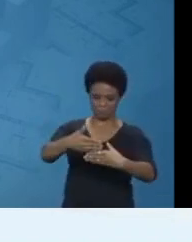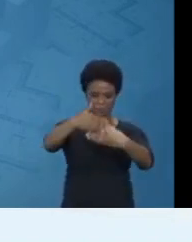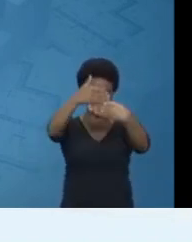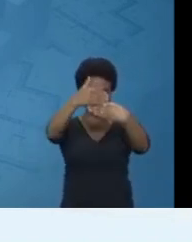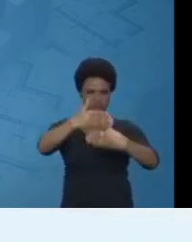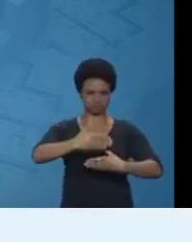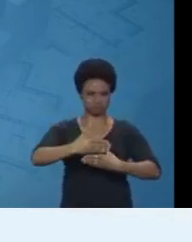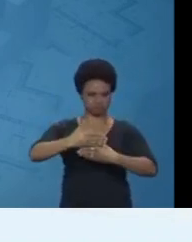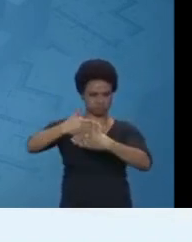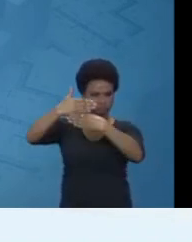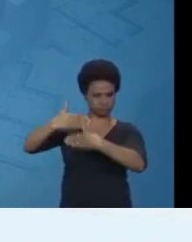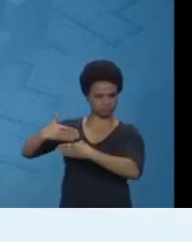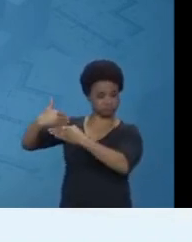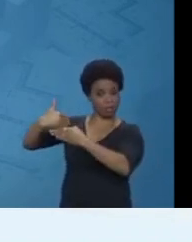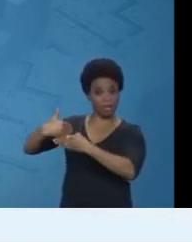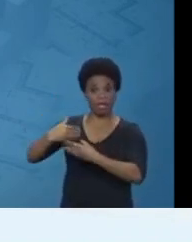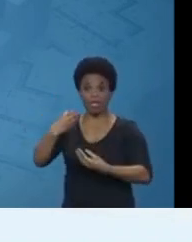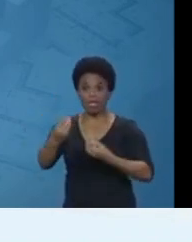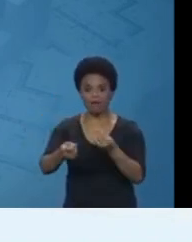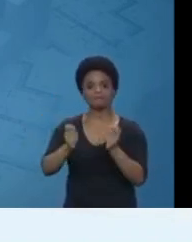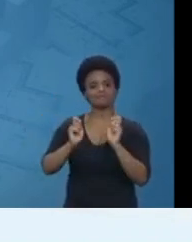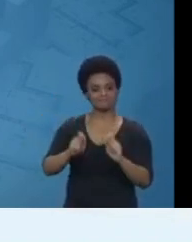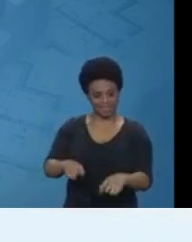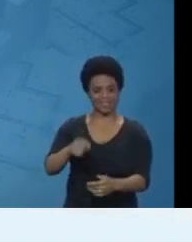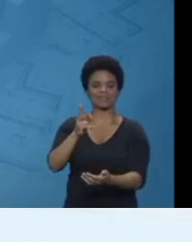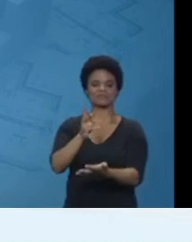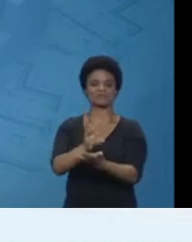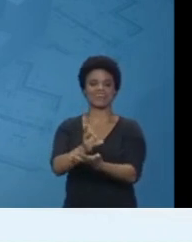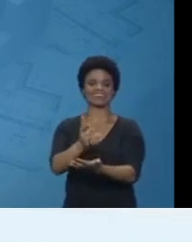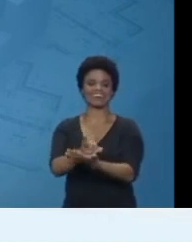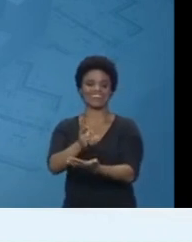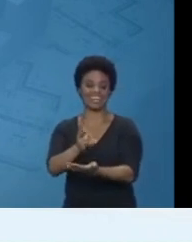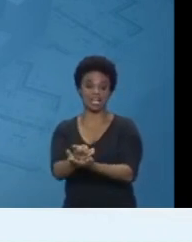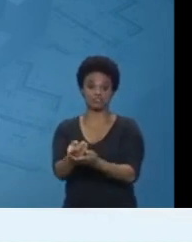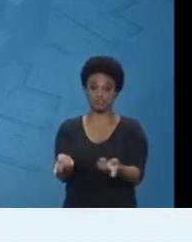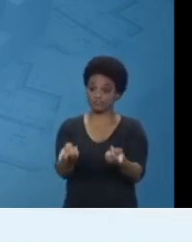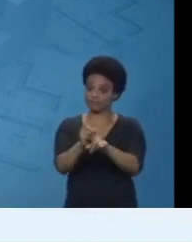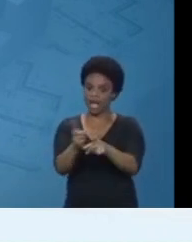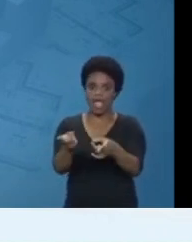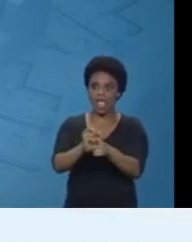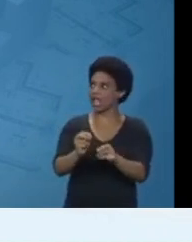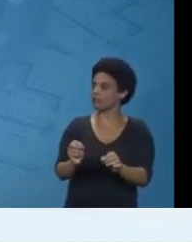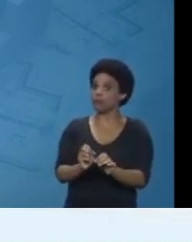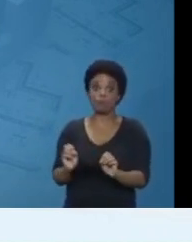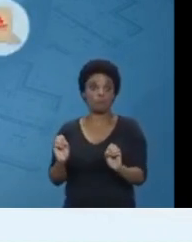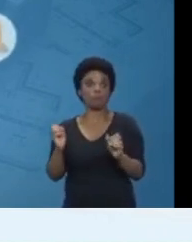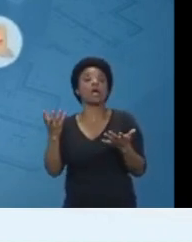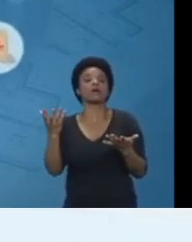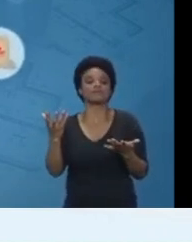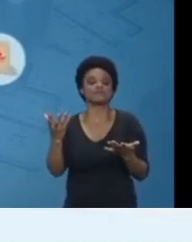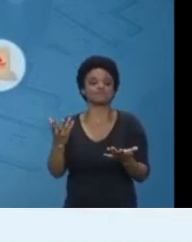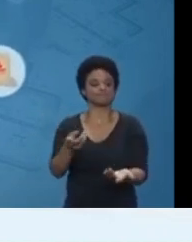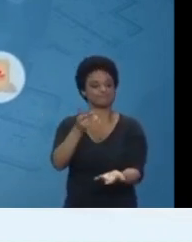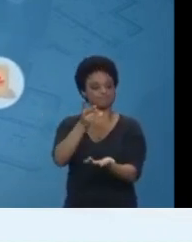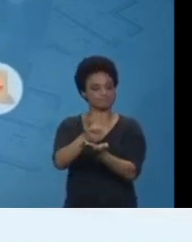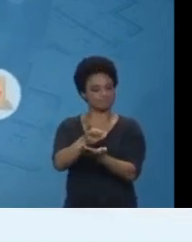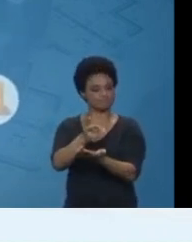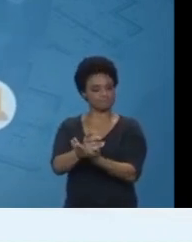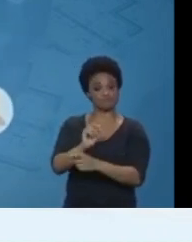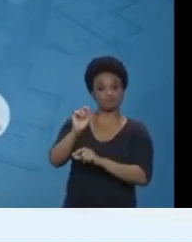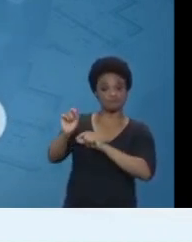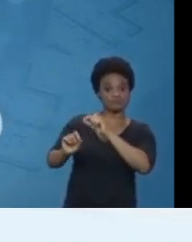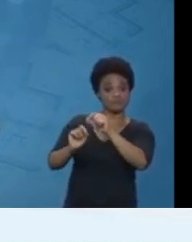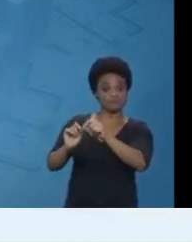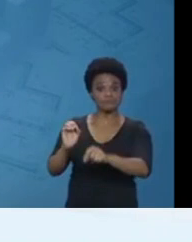sujeitas a ações que podem ser permanentes, variáveis ou excepcionais. As ações permanentes são aquelas